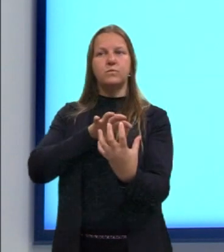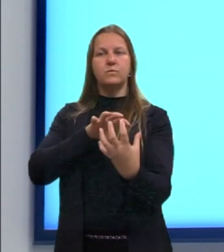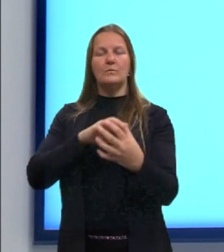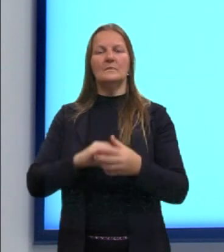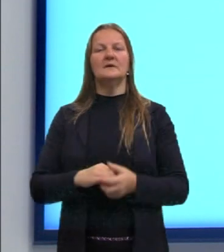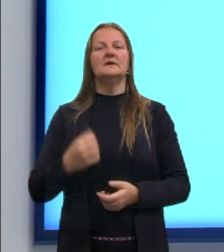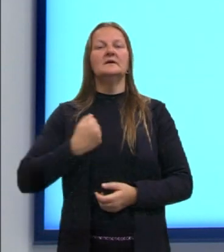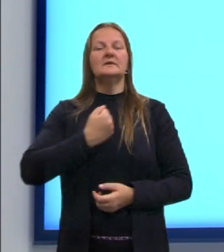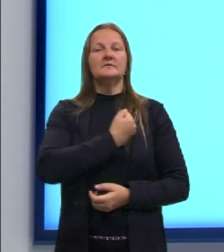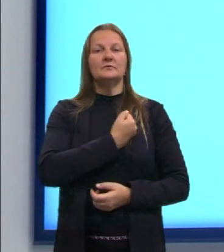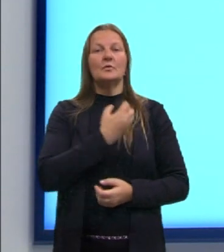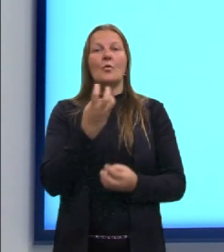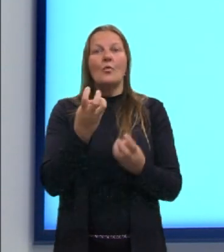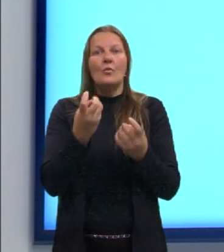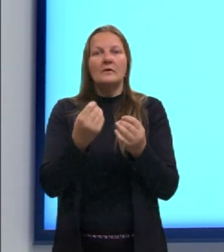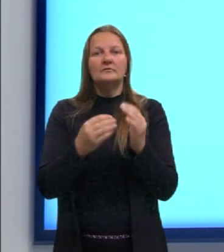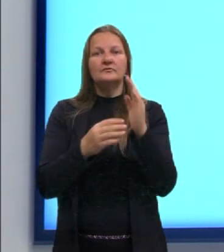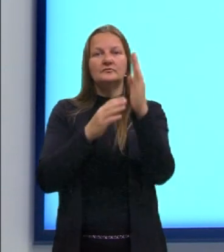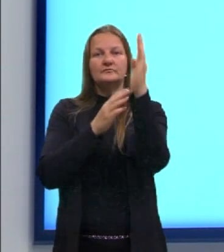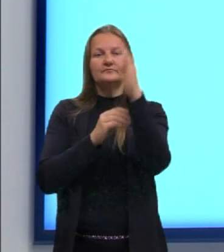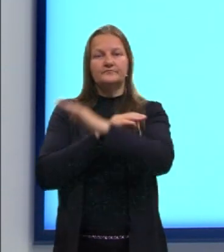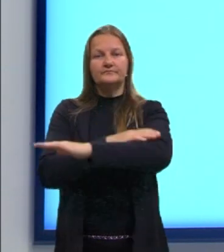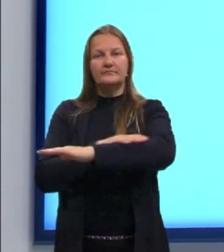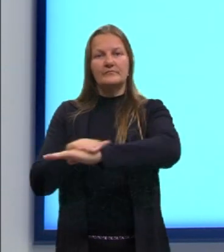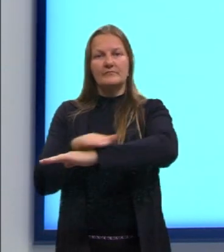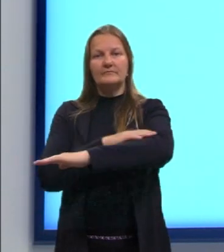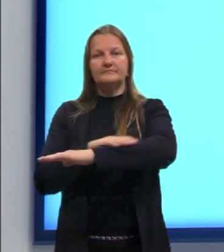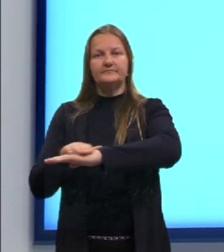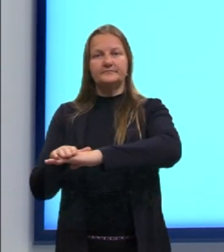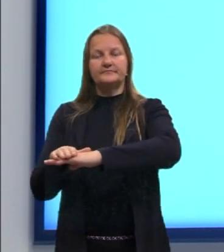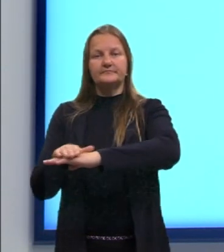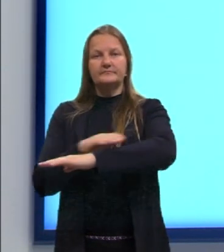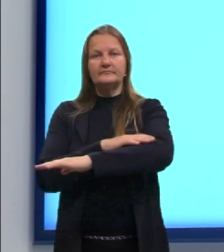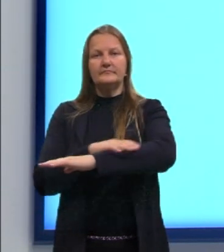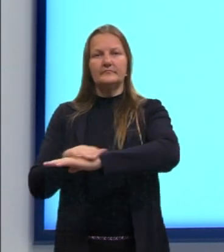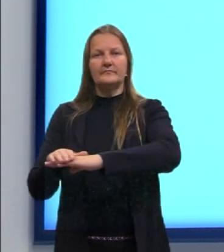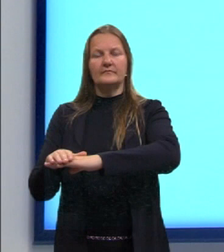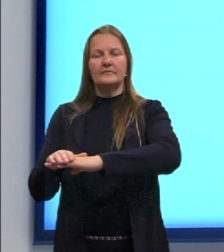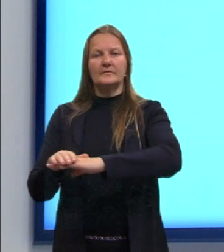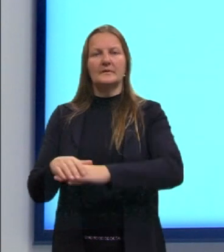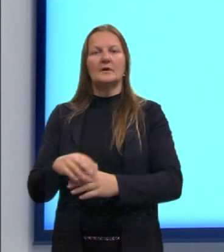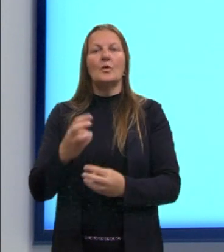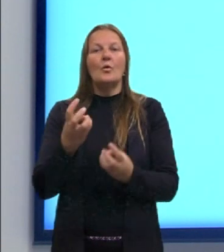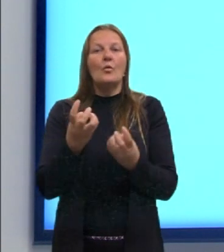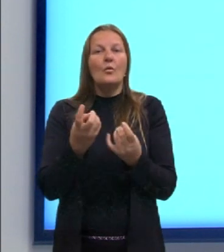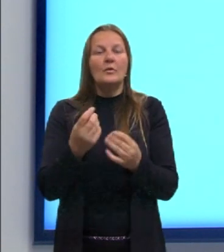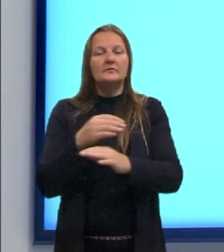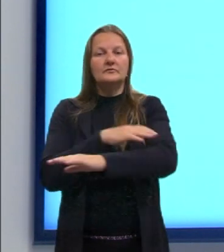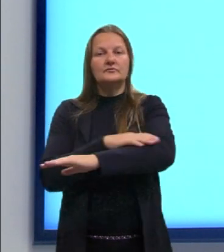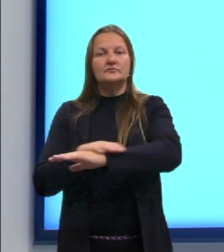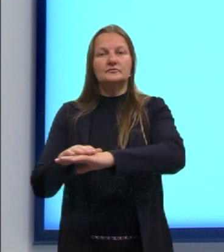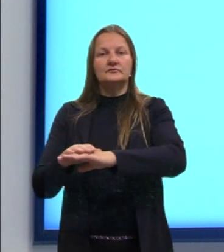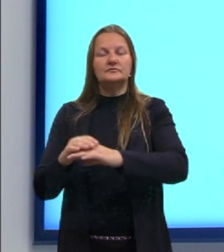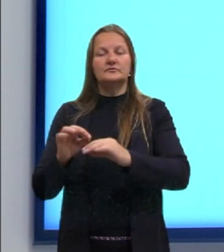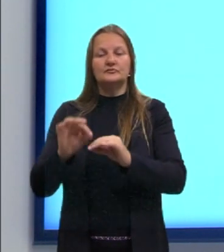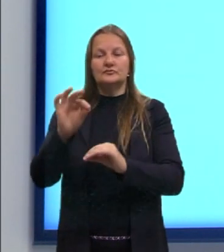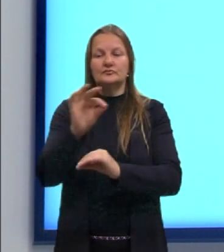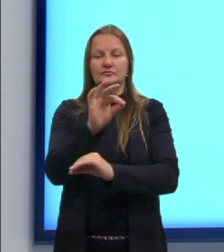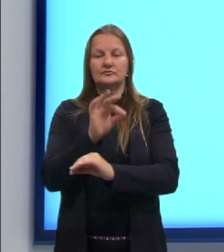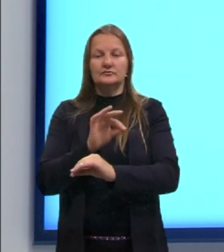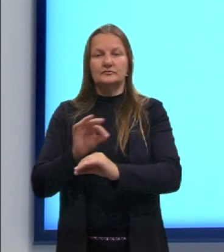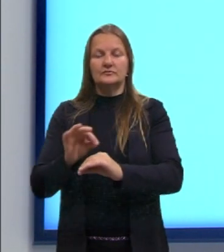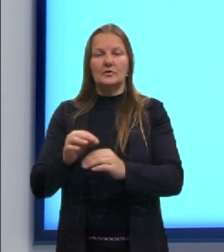O número de coordenadas que um ponto possui, ele é igual ao número de dimensões que possui o espaço onde esse ponto